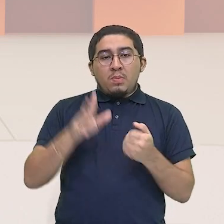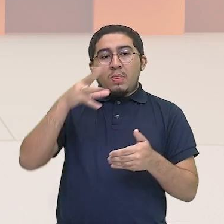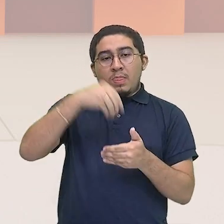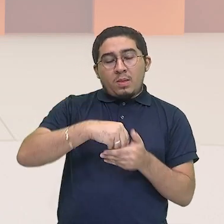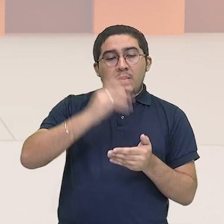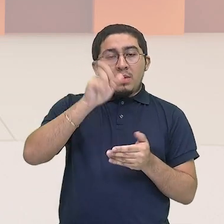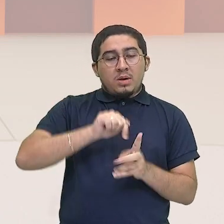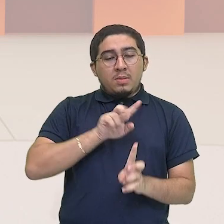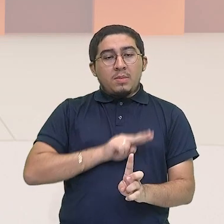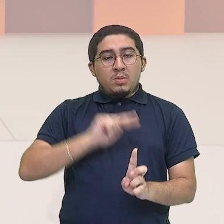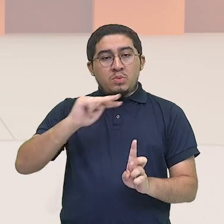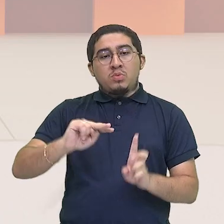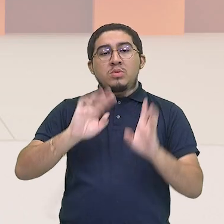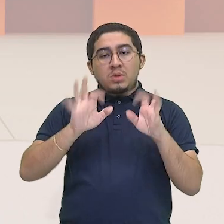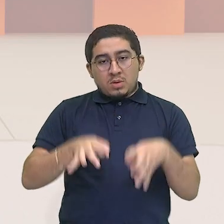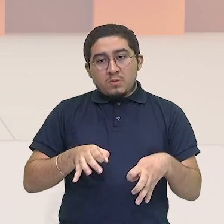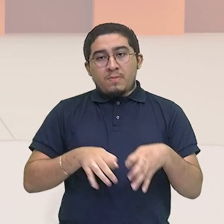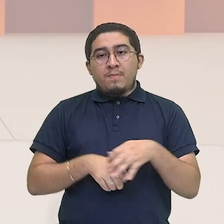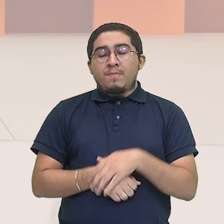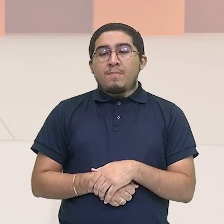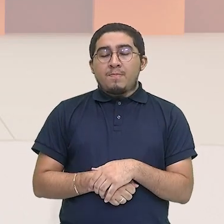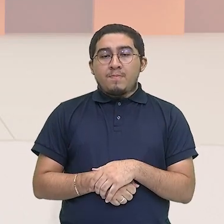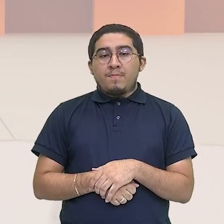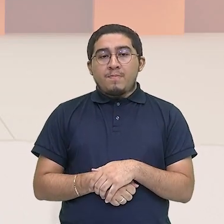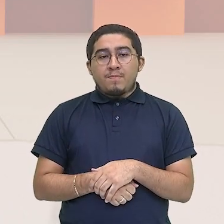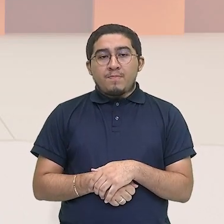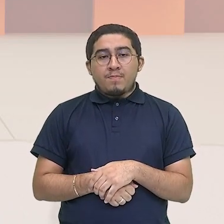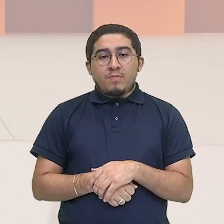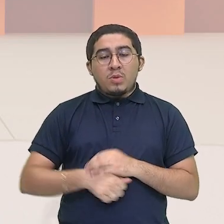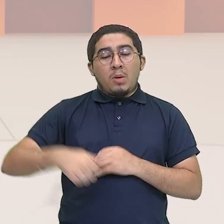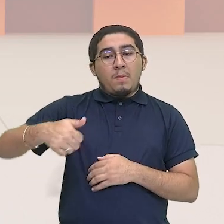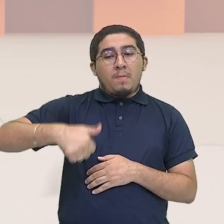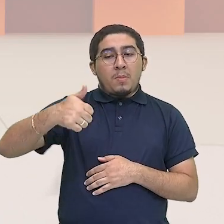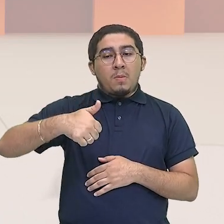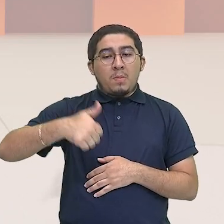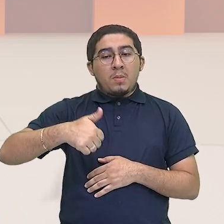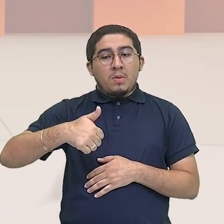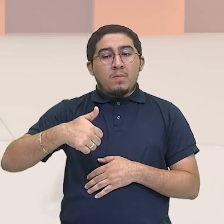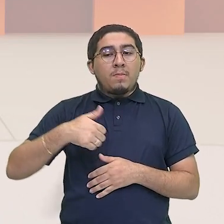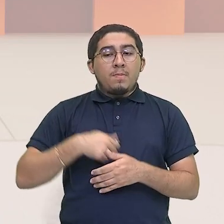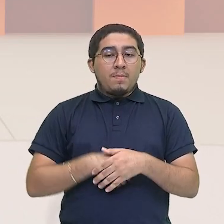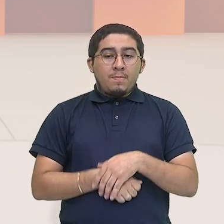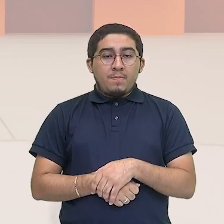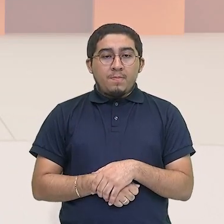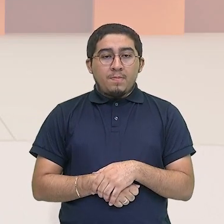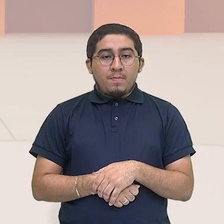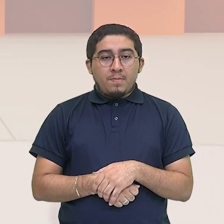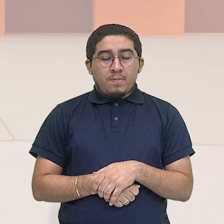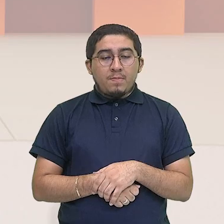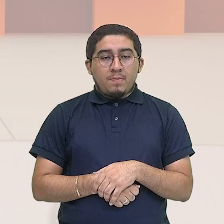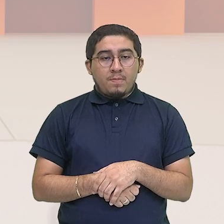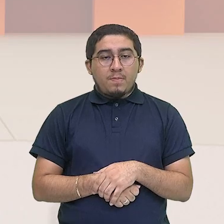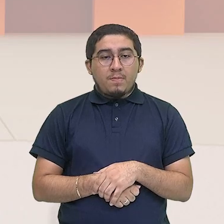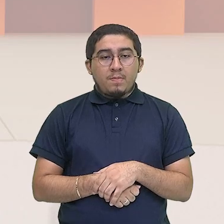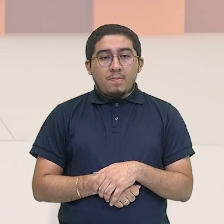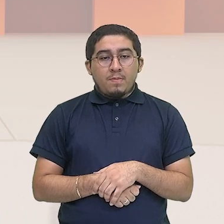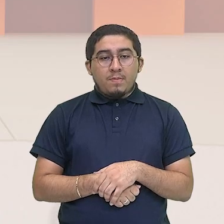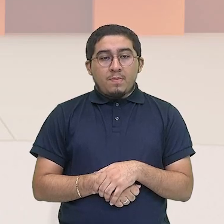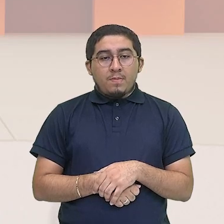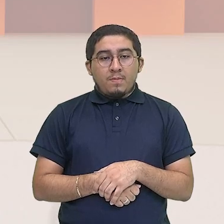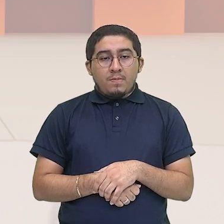dessa perspectiva. Para Durkheim, ela vai estar dentro da questão